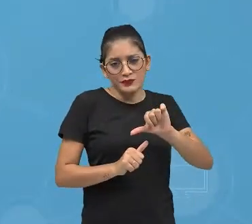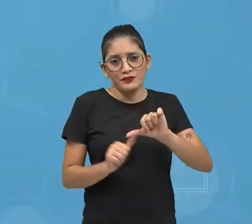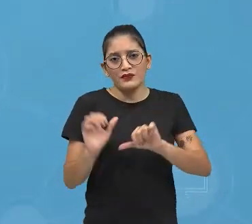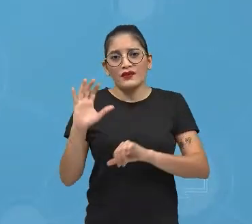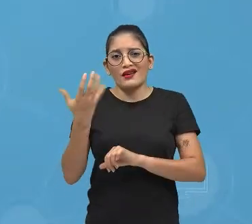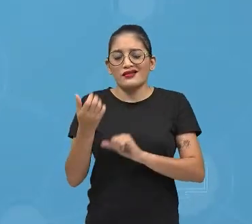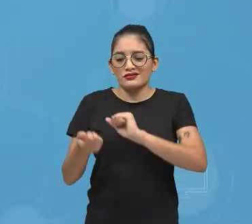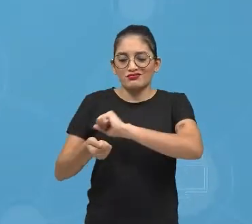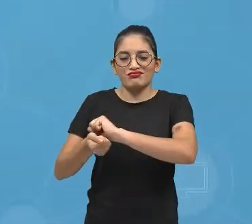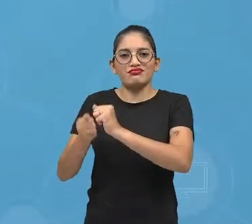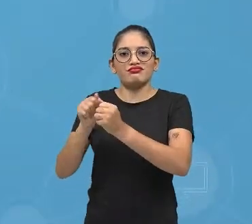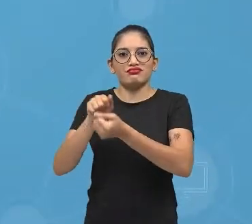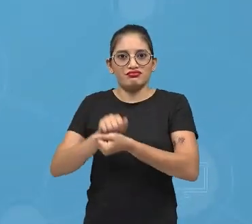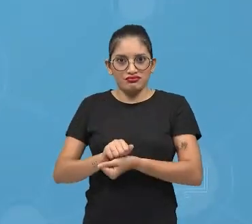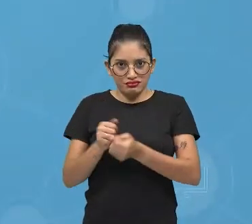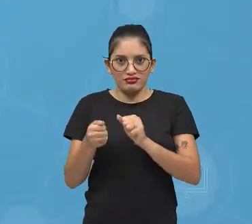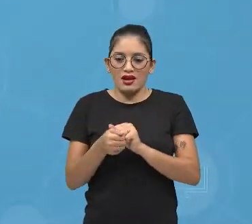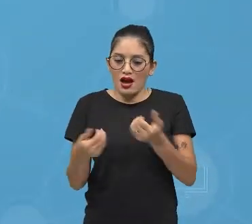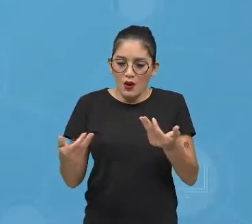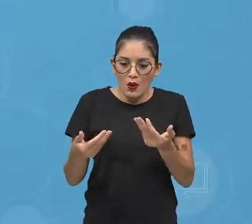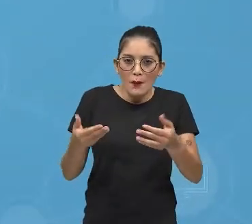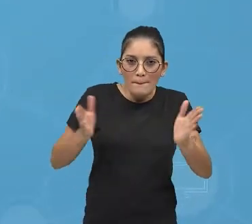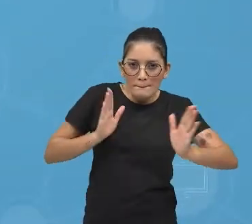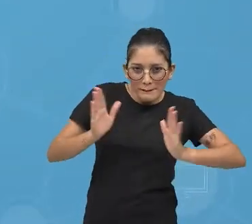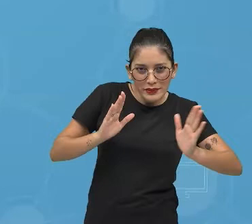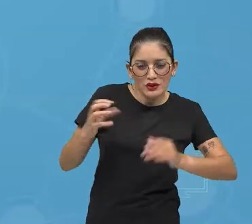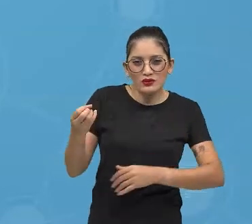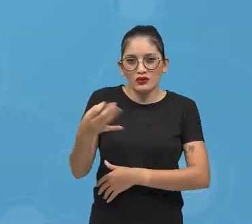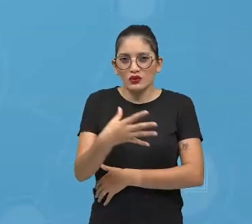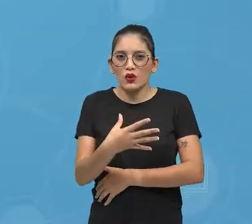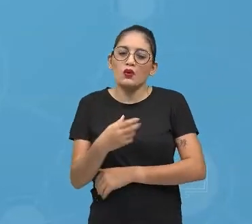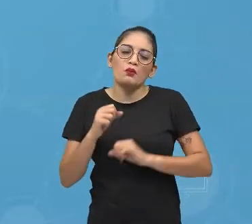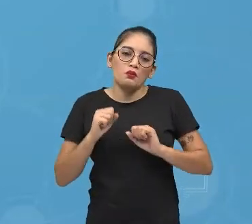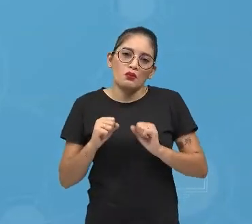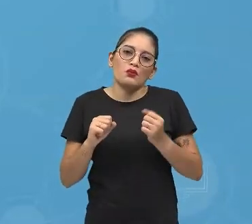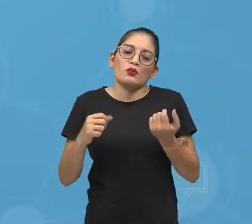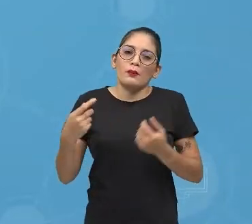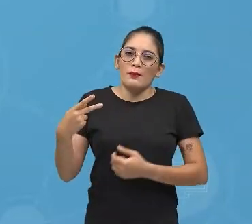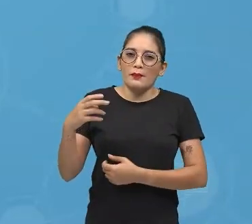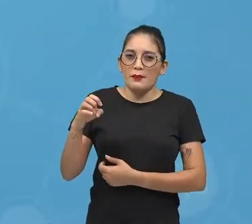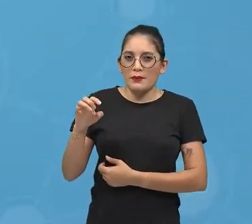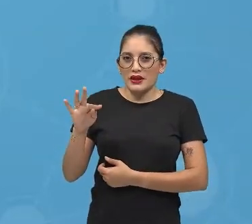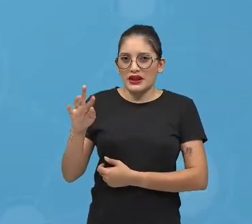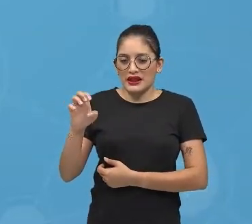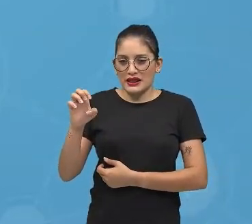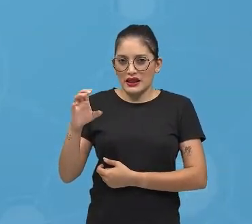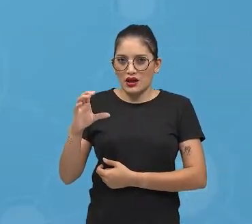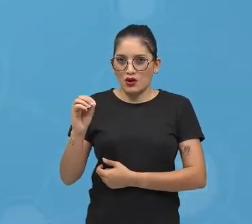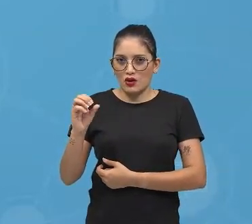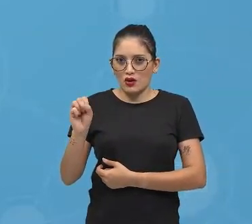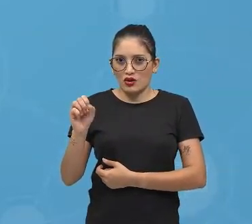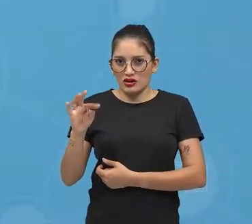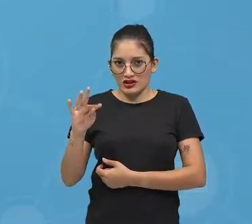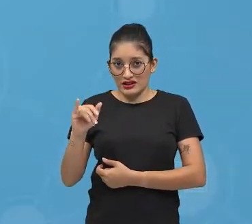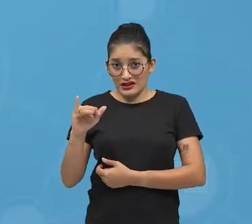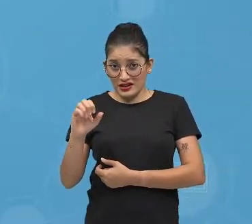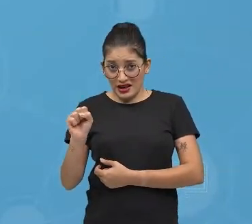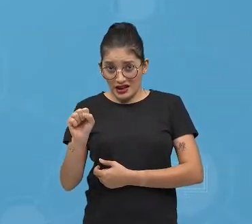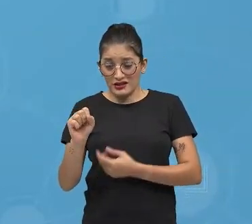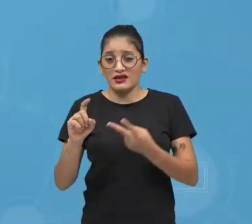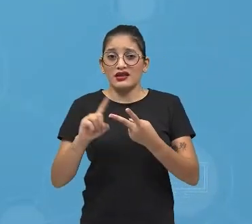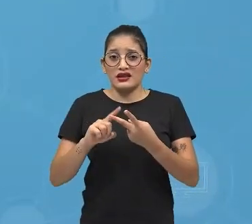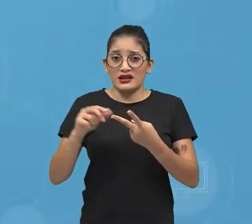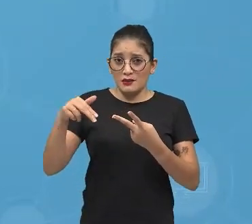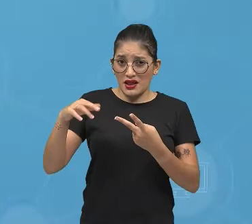muita adaptação aos tempos modernos, tanto que os pentecostais de hoje e os neopentecostais, eles